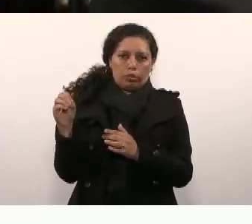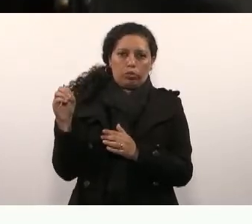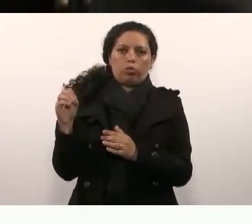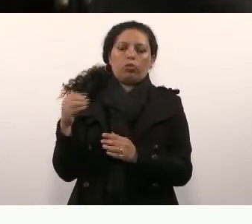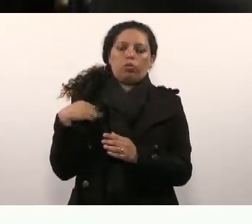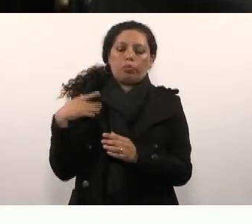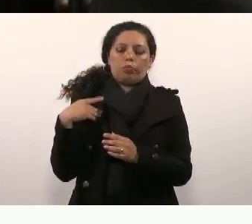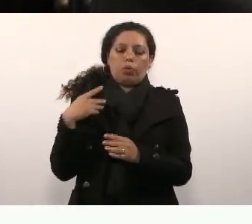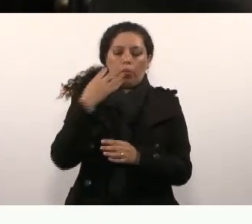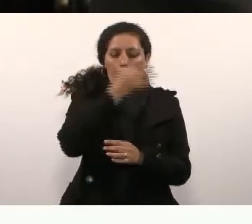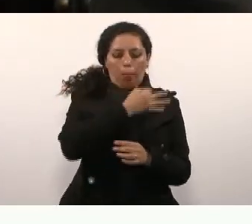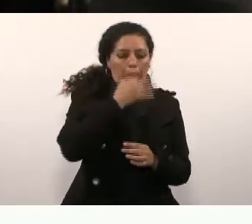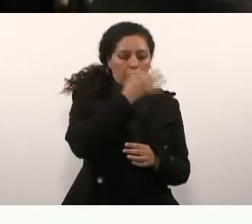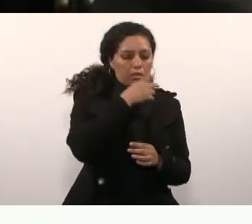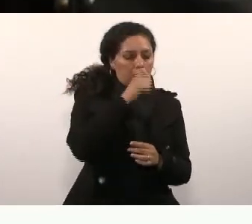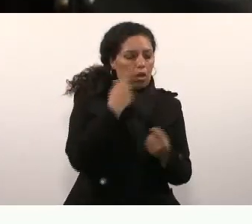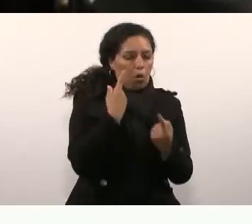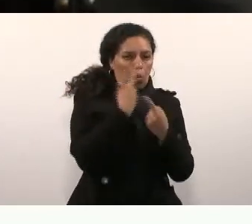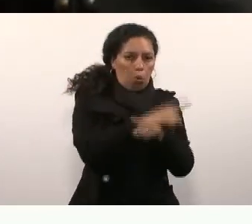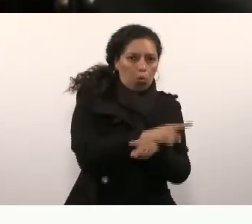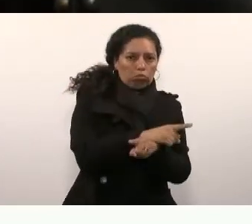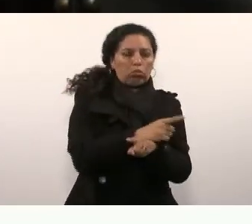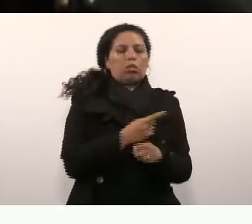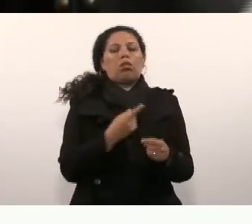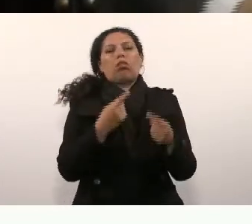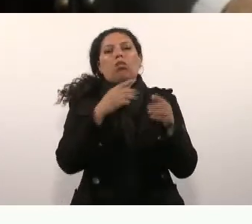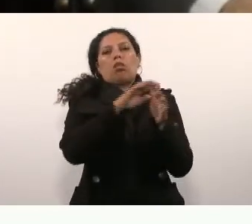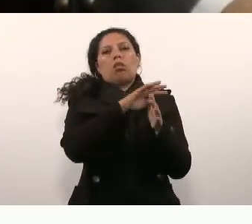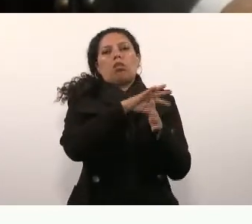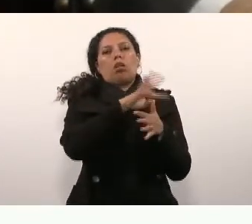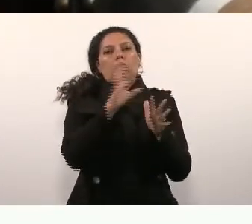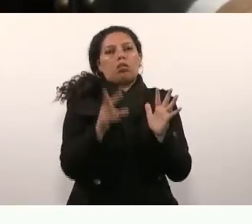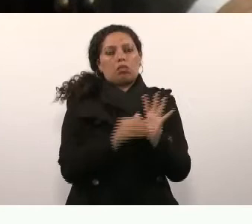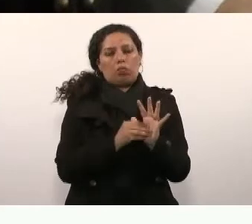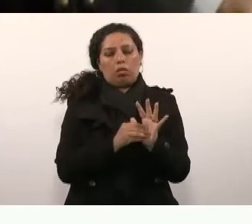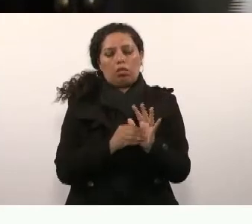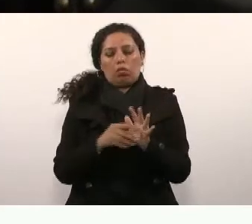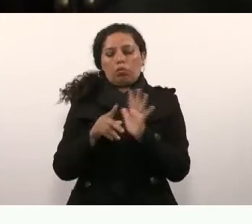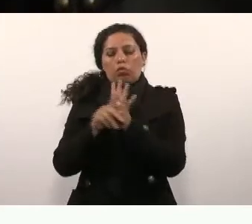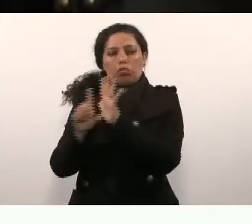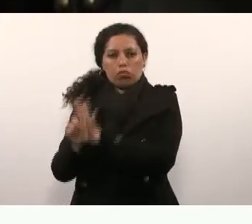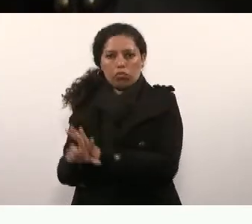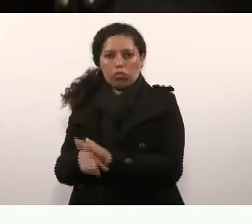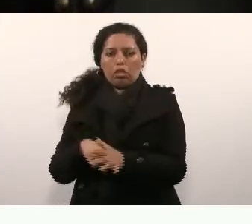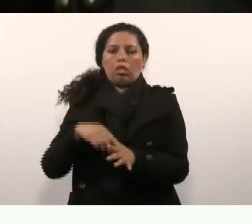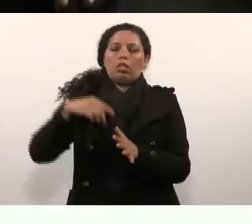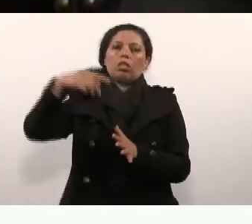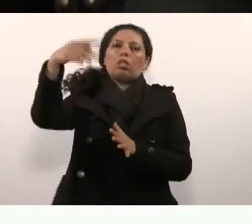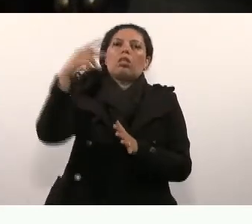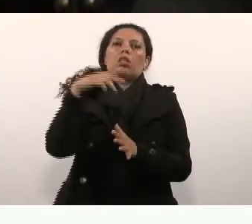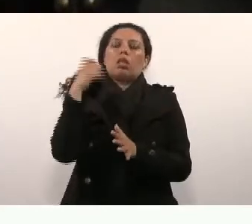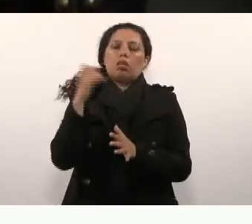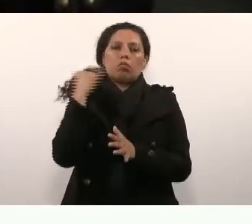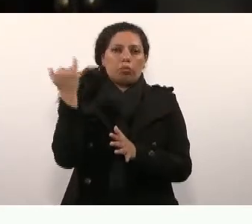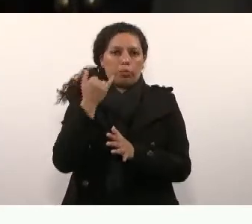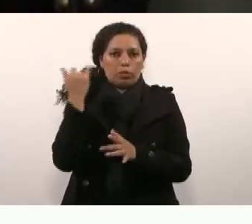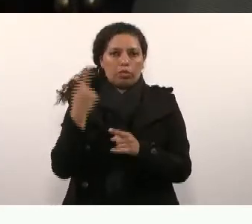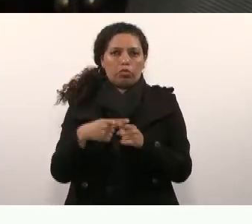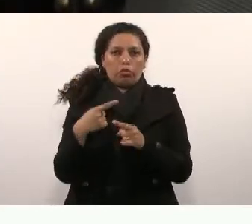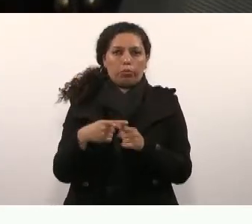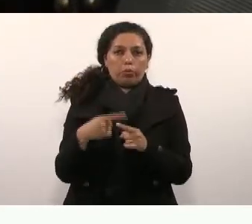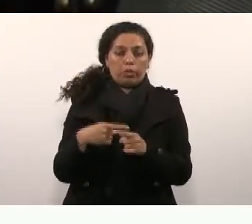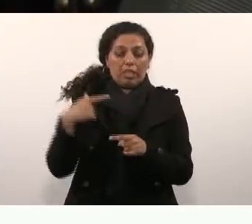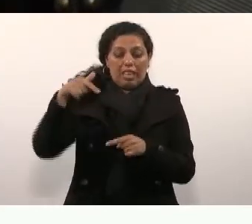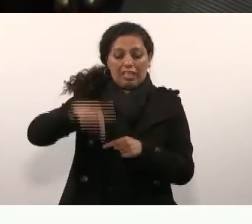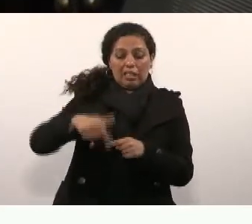o meu parecer é contrário às emendas. O projeto de lei que determina tal projeto de lei é muito importante devido à